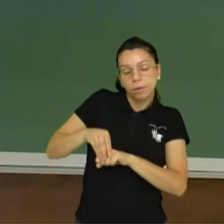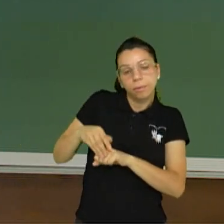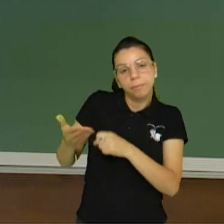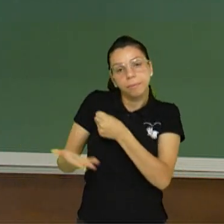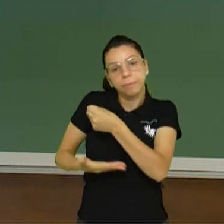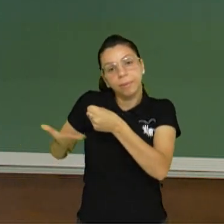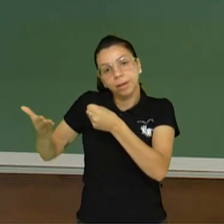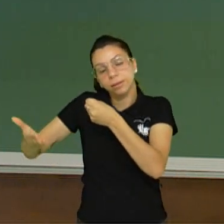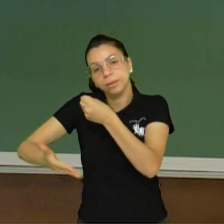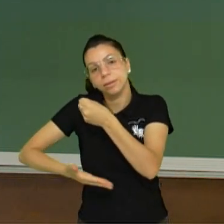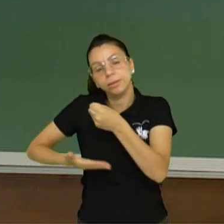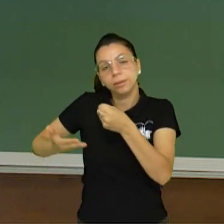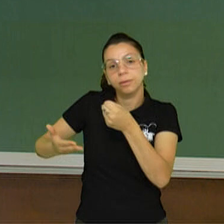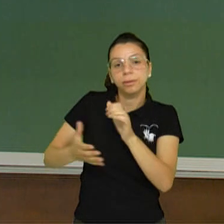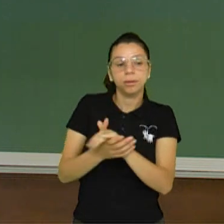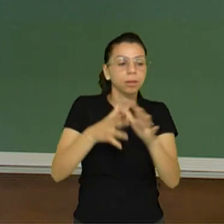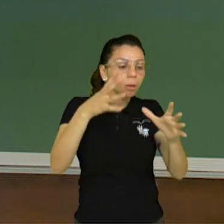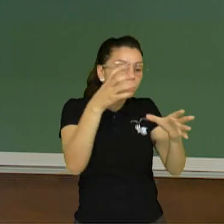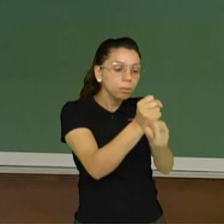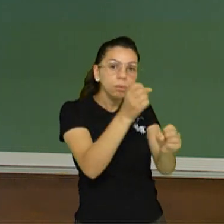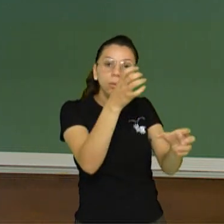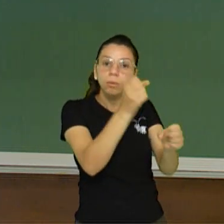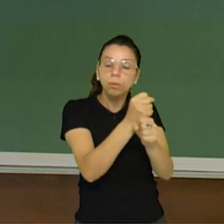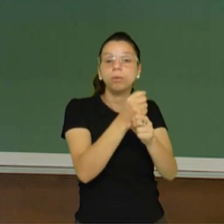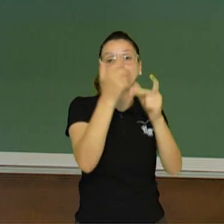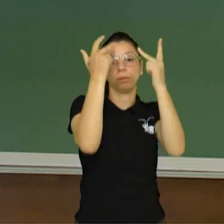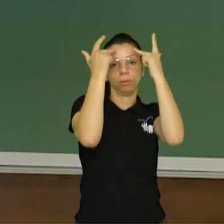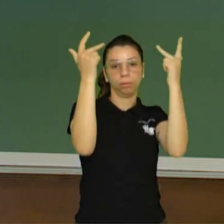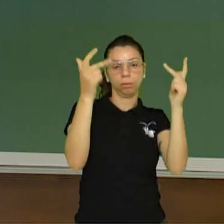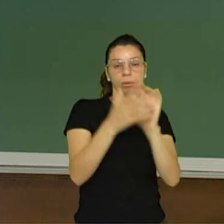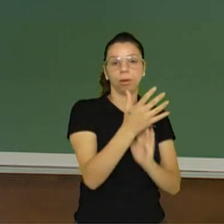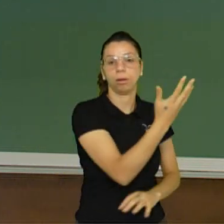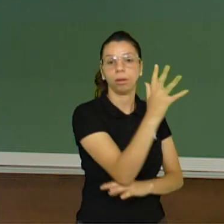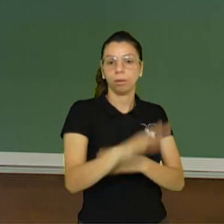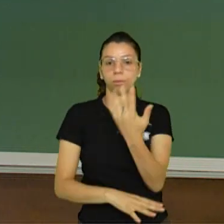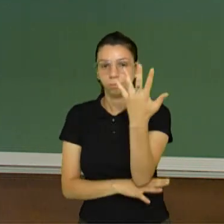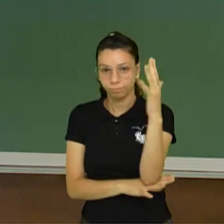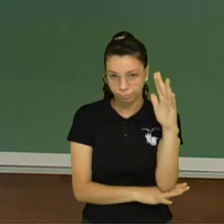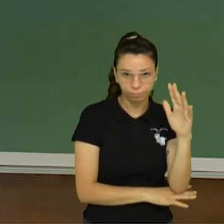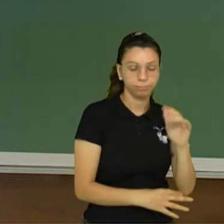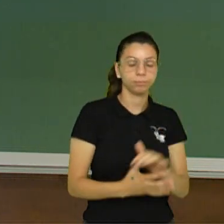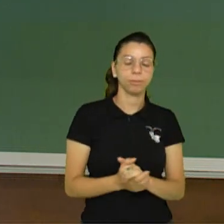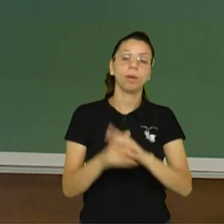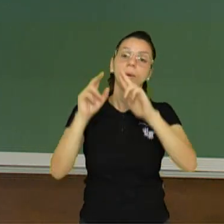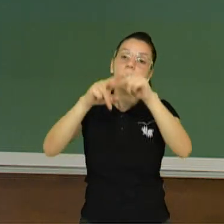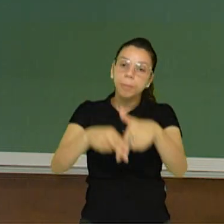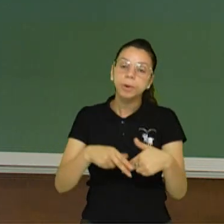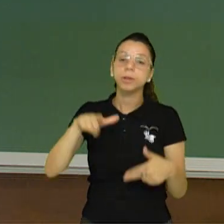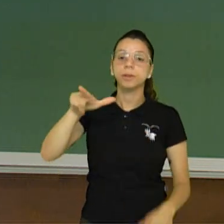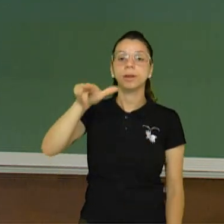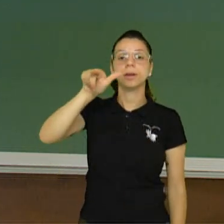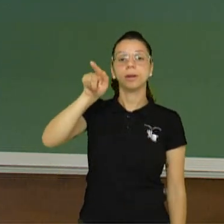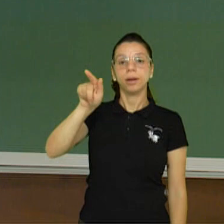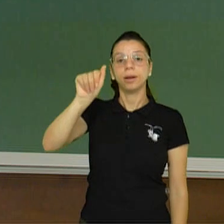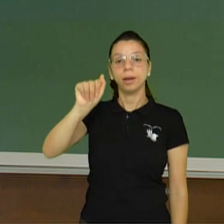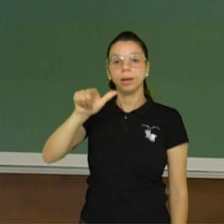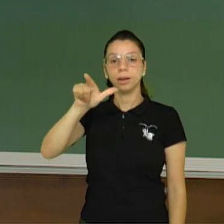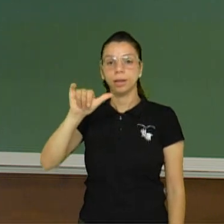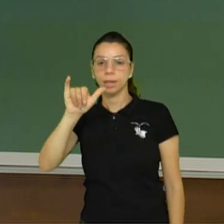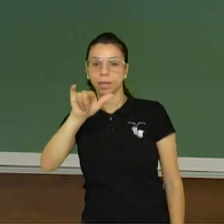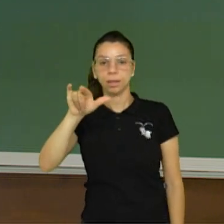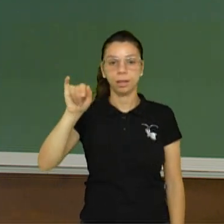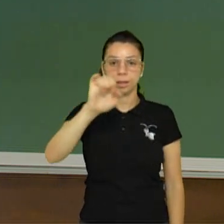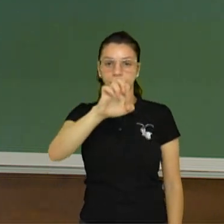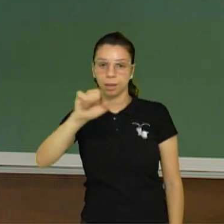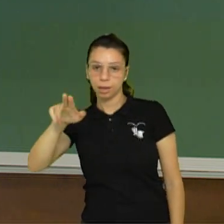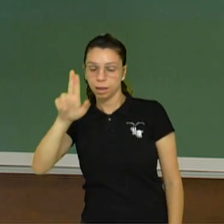baseado nessa quantificação da natureza, né? Então, por isso que o Galileu diz que a natureza estaria